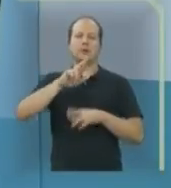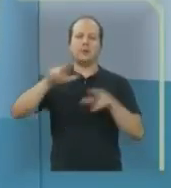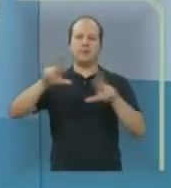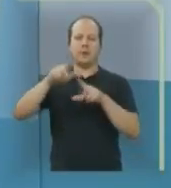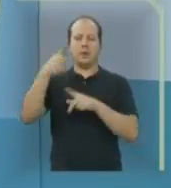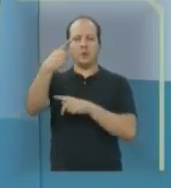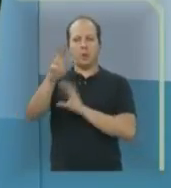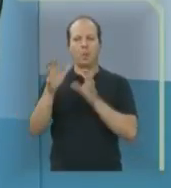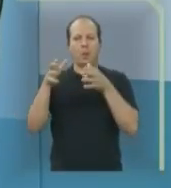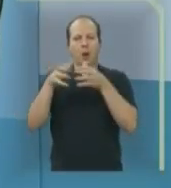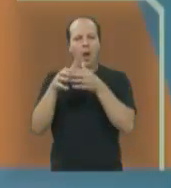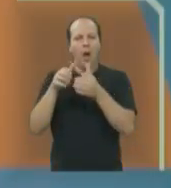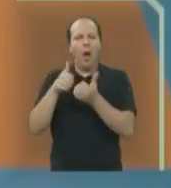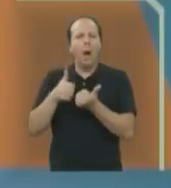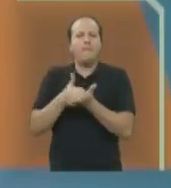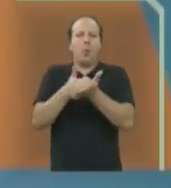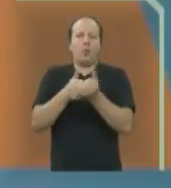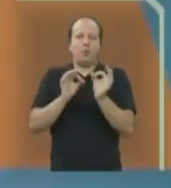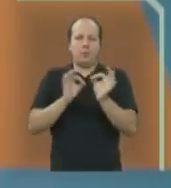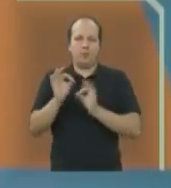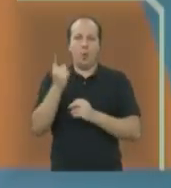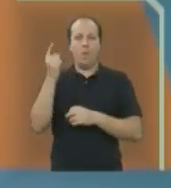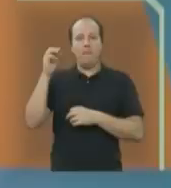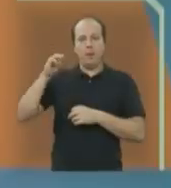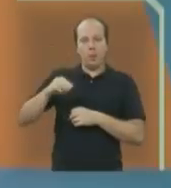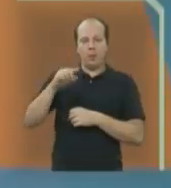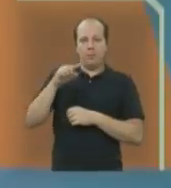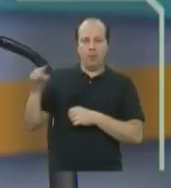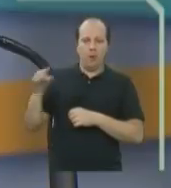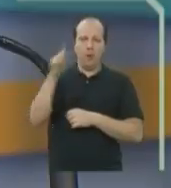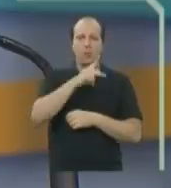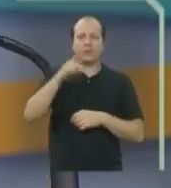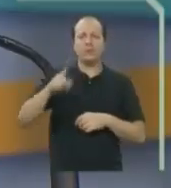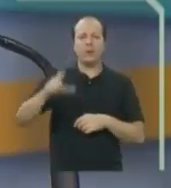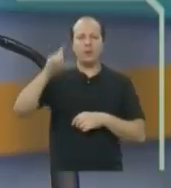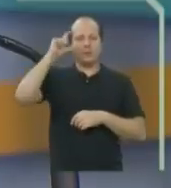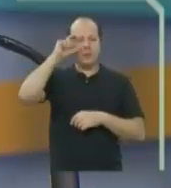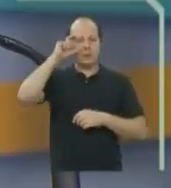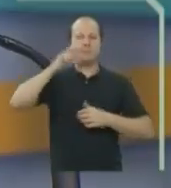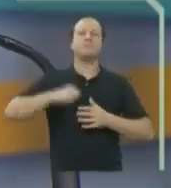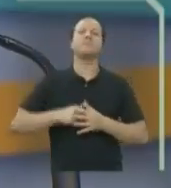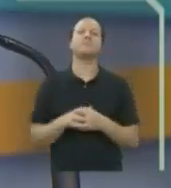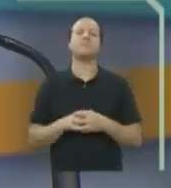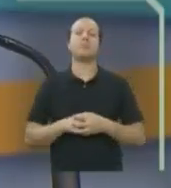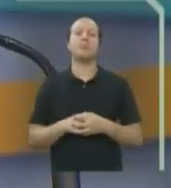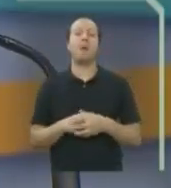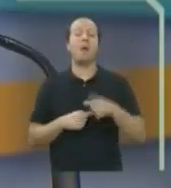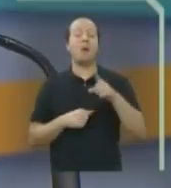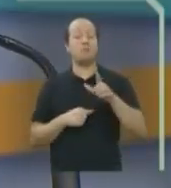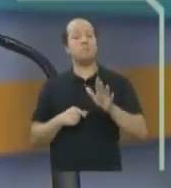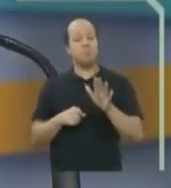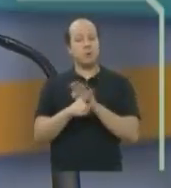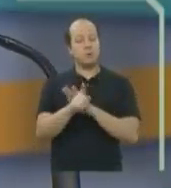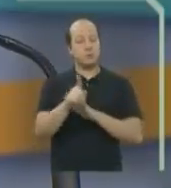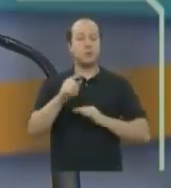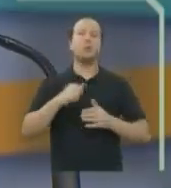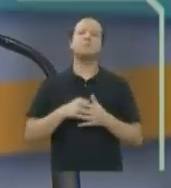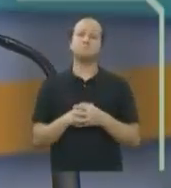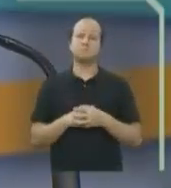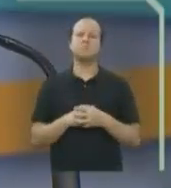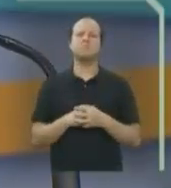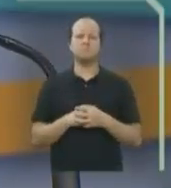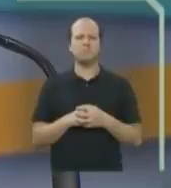da sua base de apoio? Um minuto e meio, professora Elisete. Bom, essa é uma questão